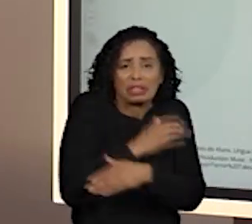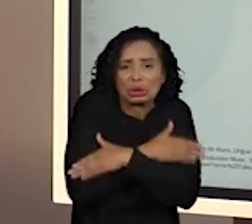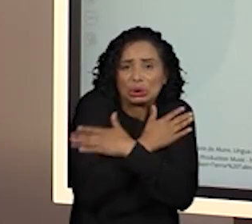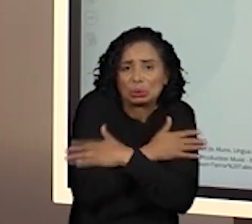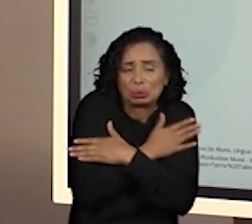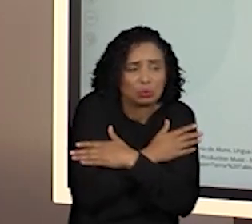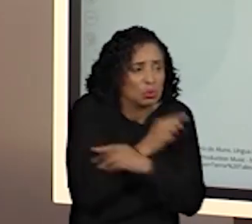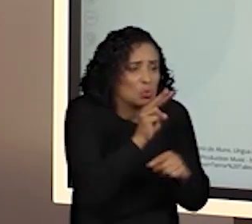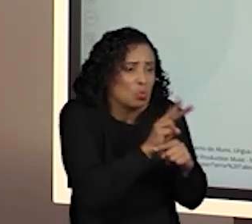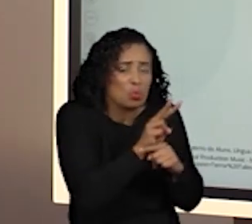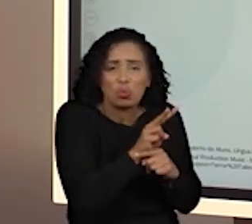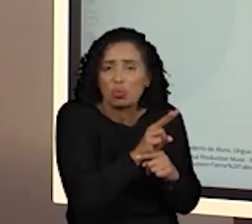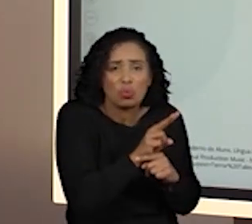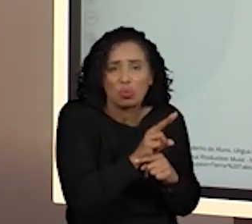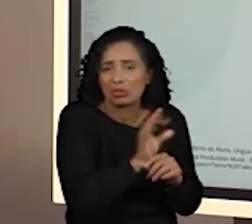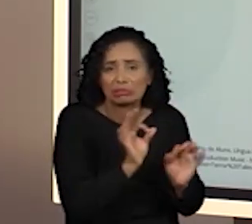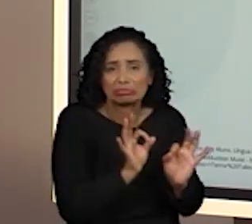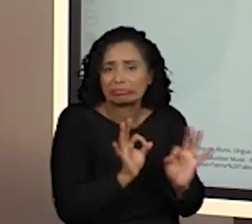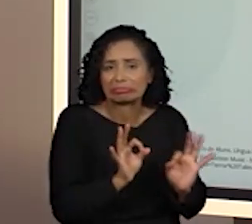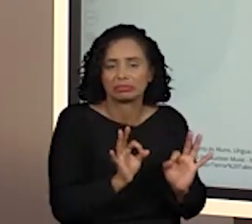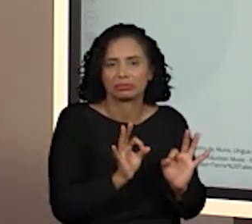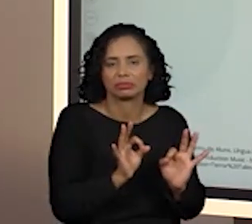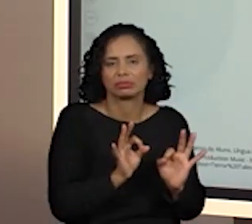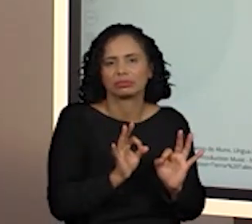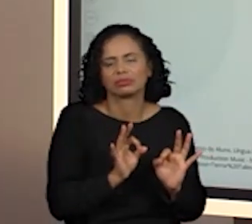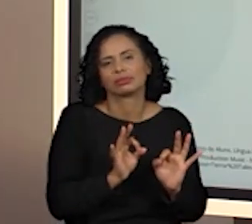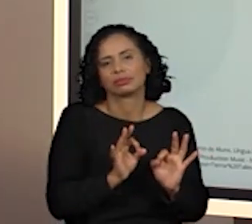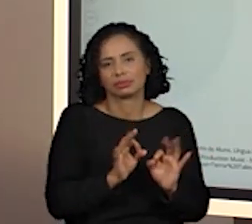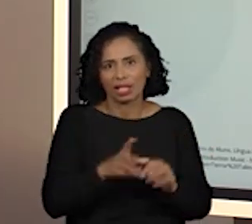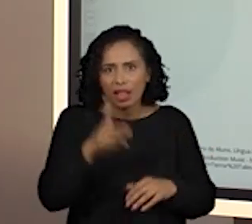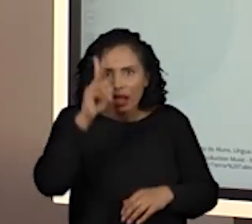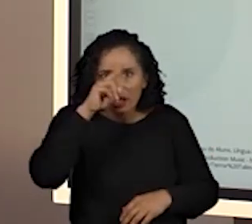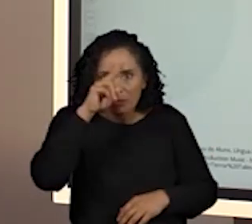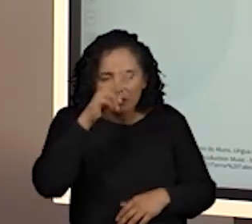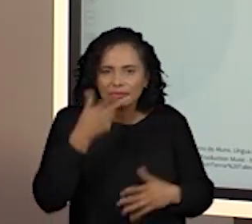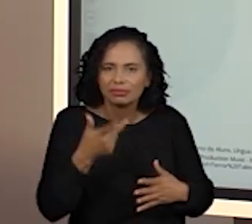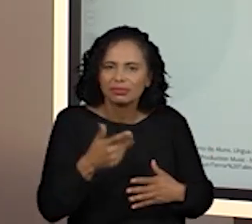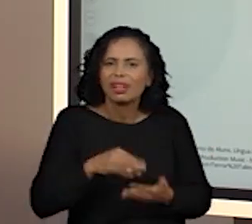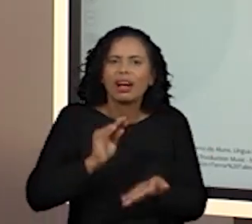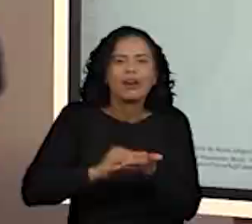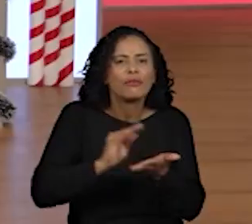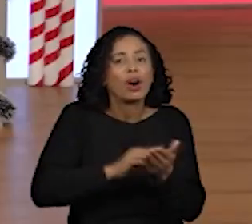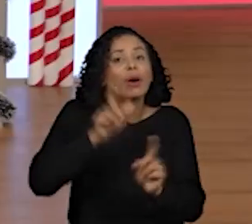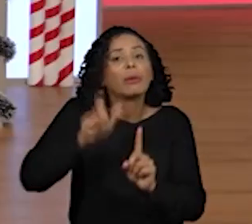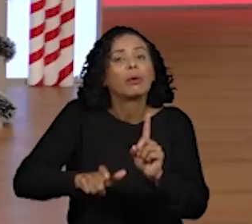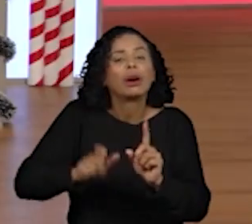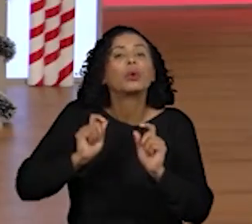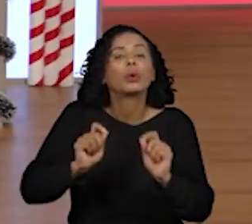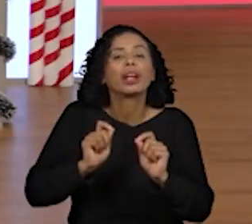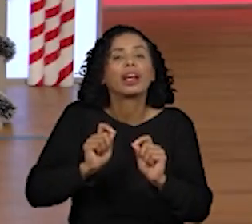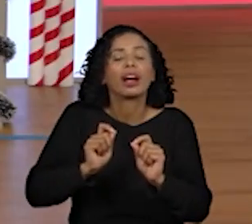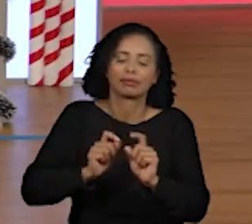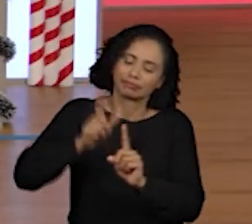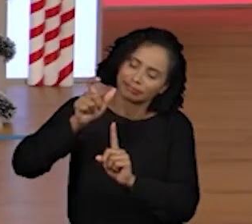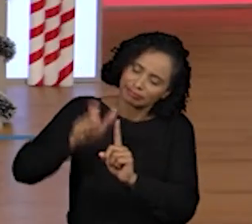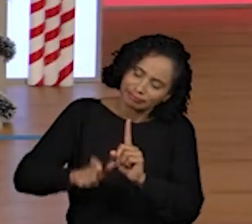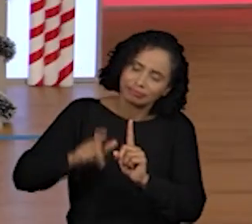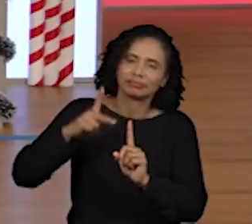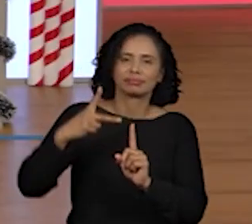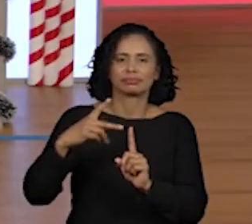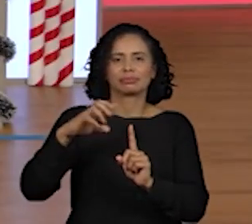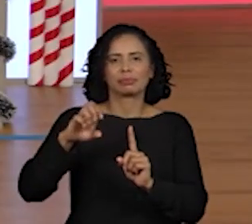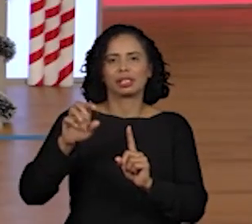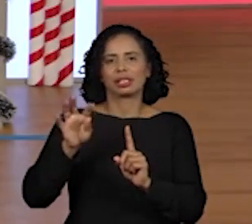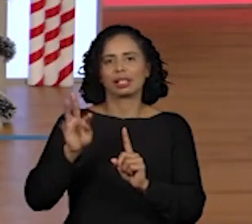comigo? Tá faltando um personagem, professor. Ah, tá faltando sim. O seu Petrúquio, que era